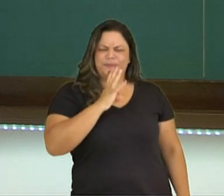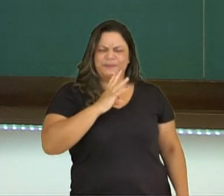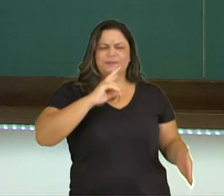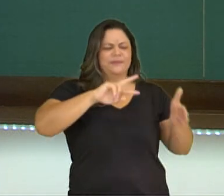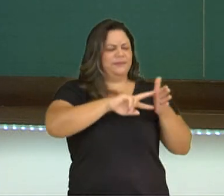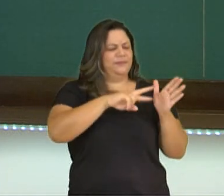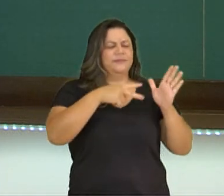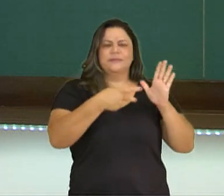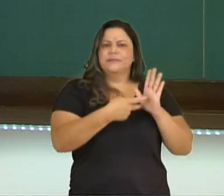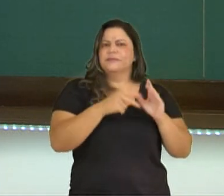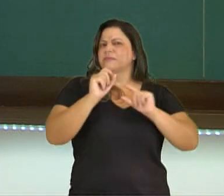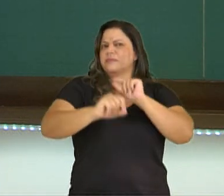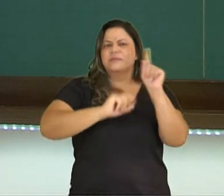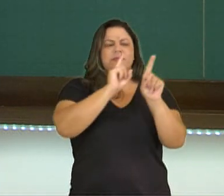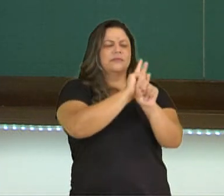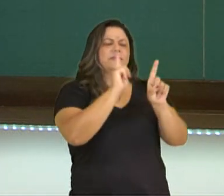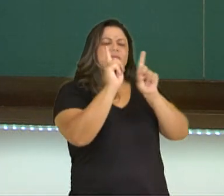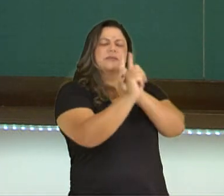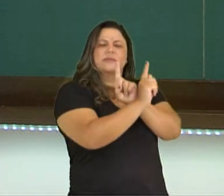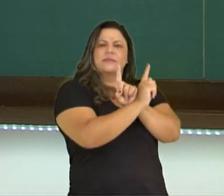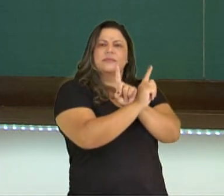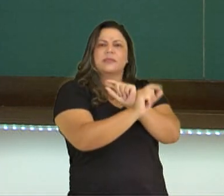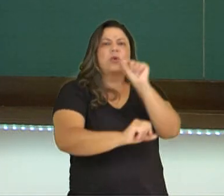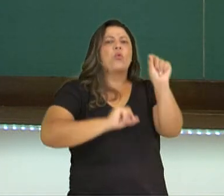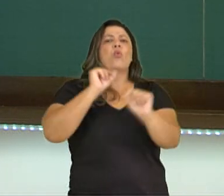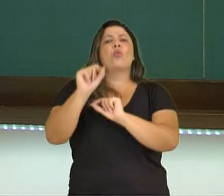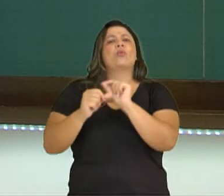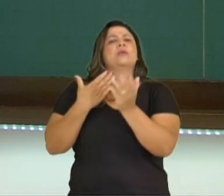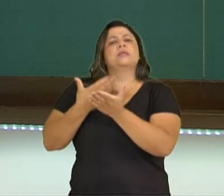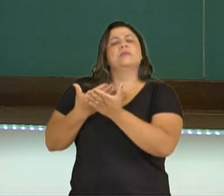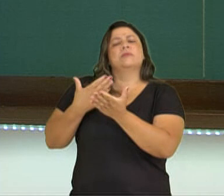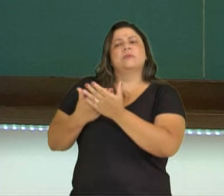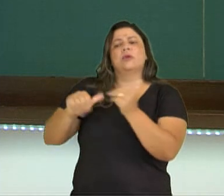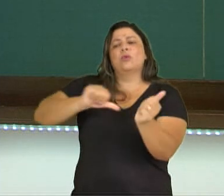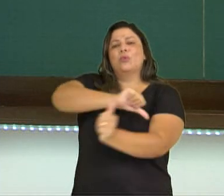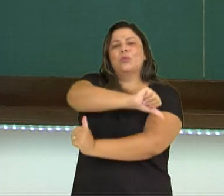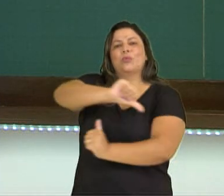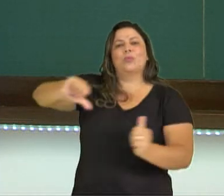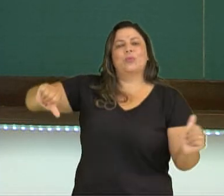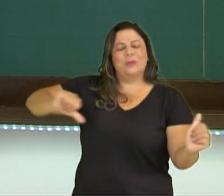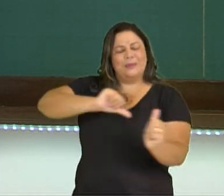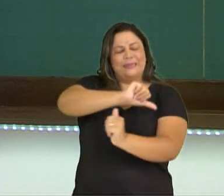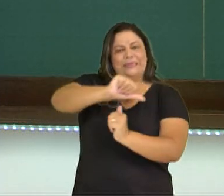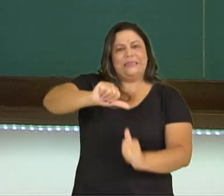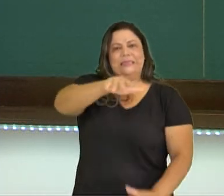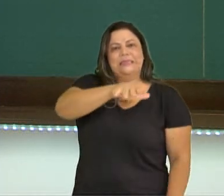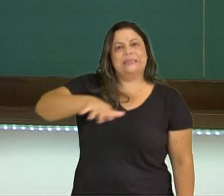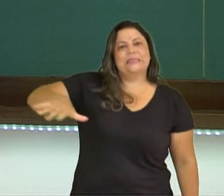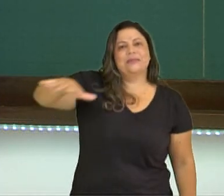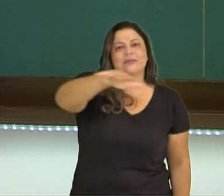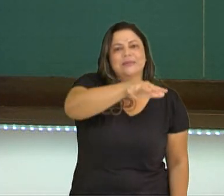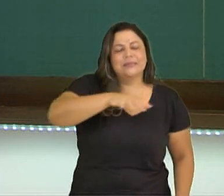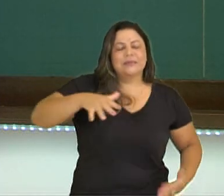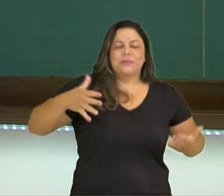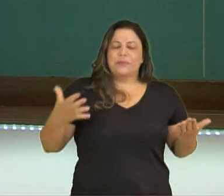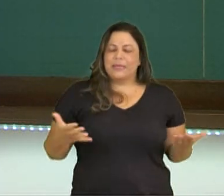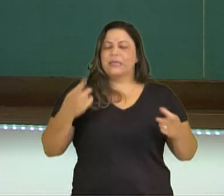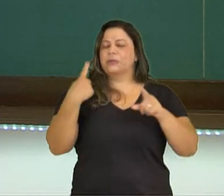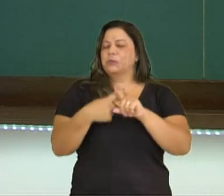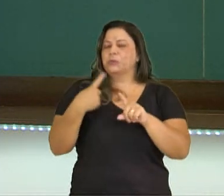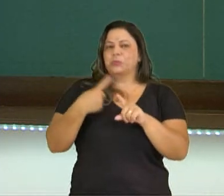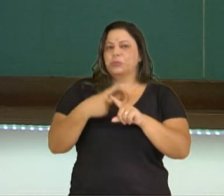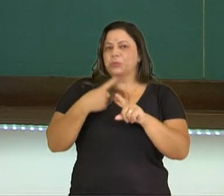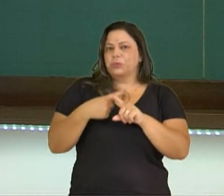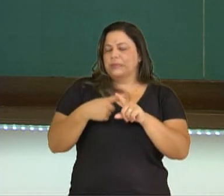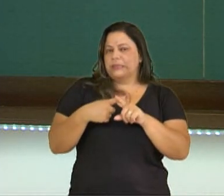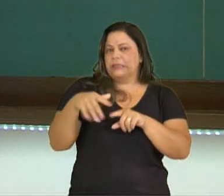tem a ver com geografia, com o que nós estamos estudando? Com a transformação do espaço geográfico? Por que o espaço geográfico